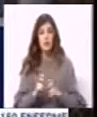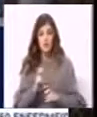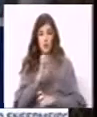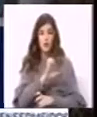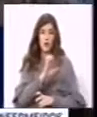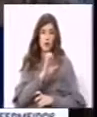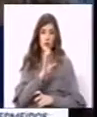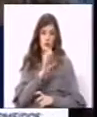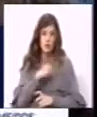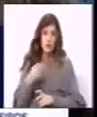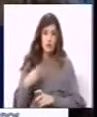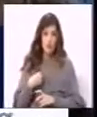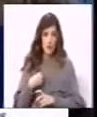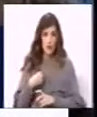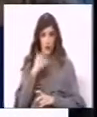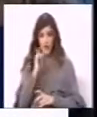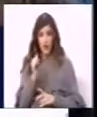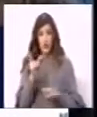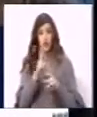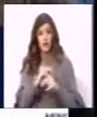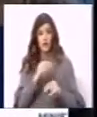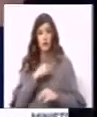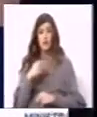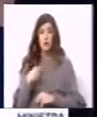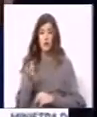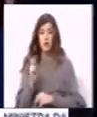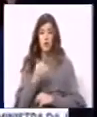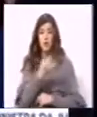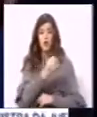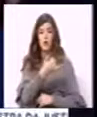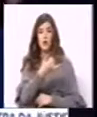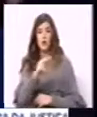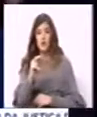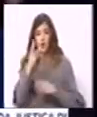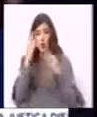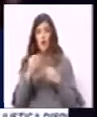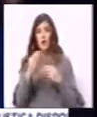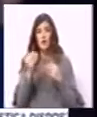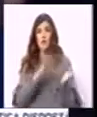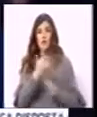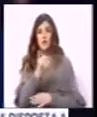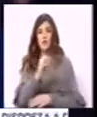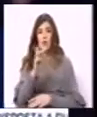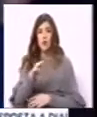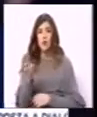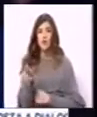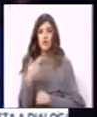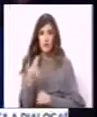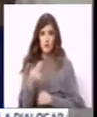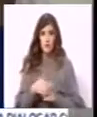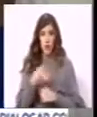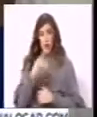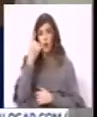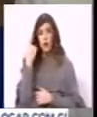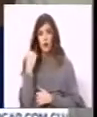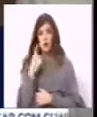e inovação biomédica e deverá chegar a 2023 com uma dotação orçamental de 20 milhões de euros. Há um ano